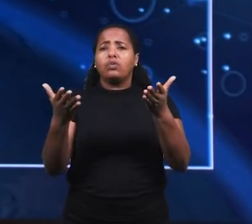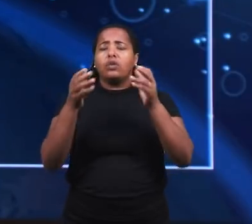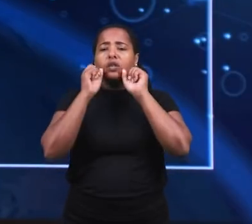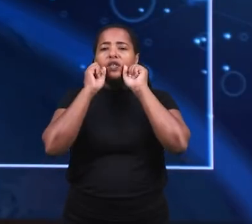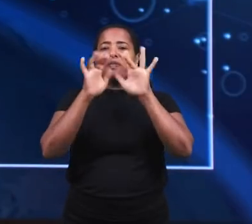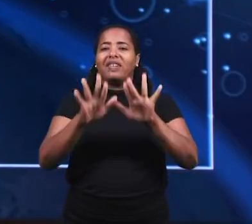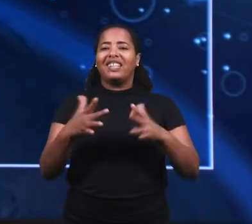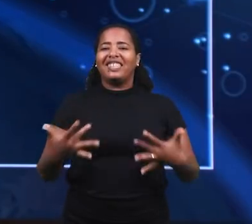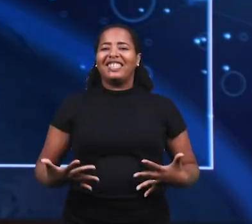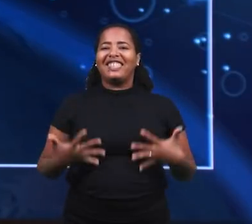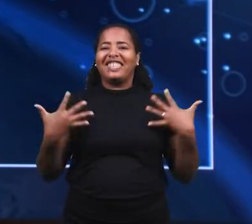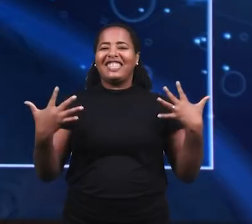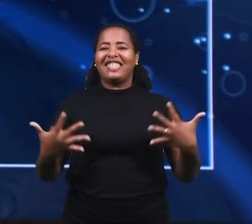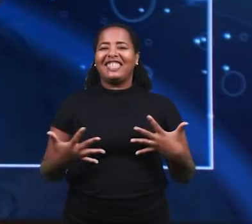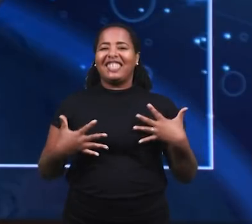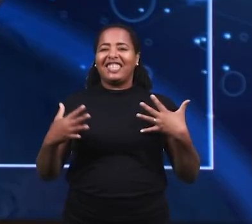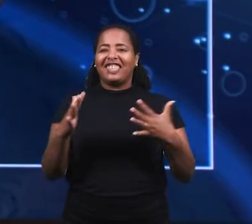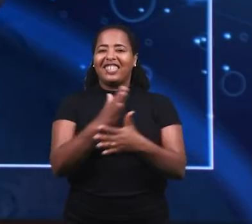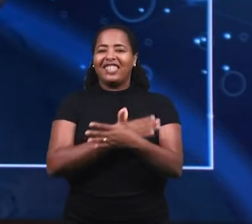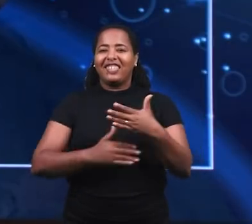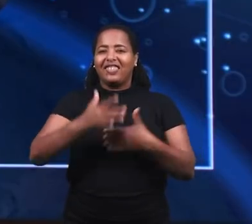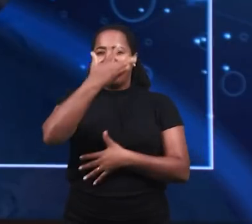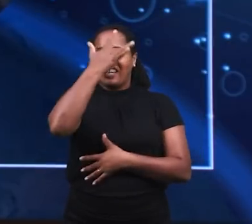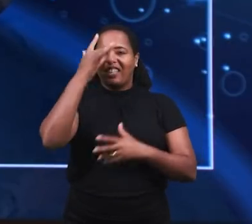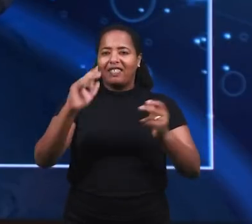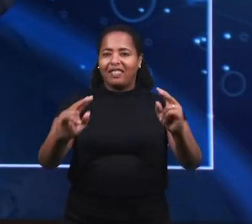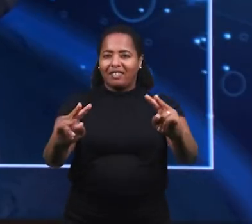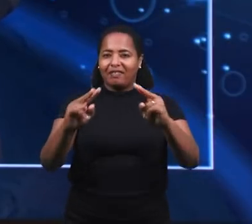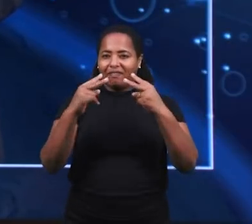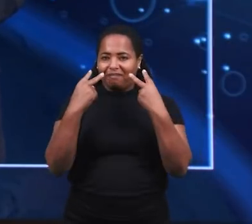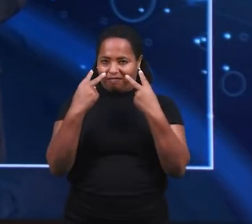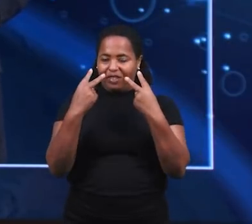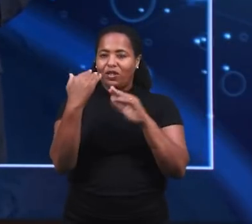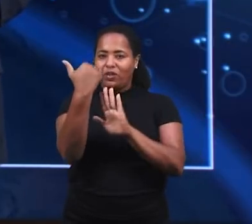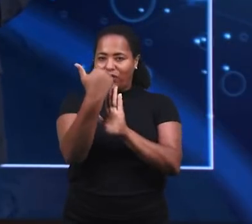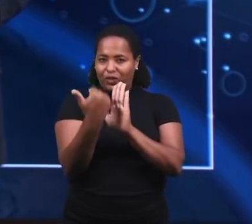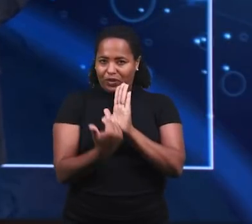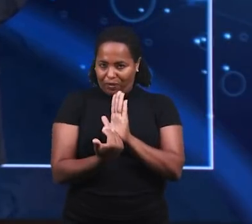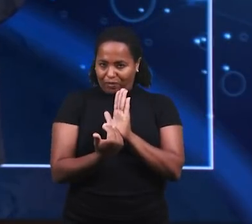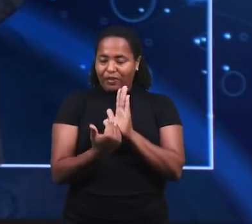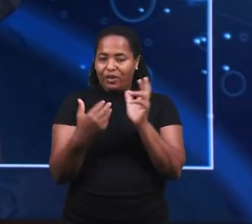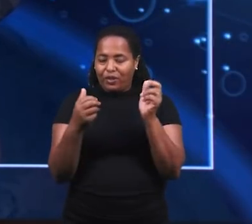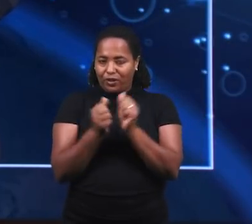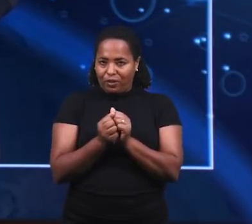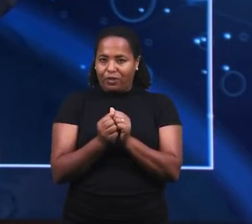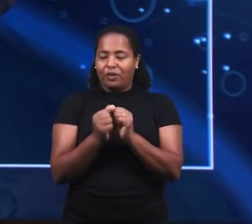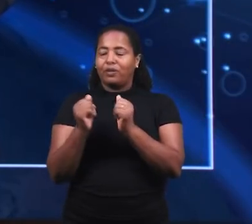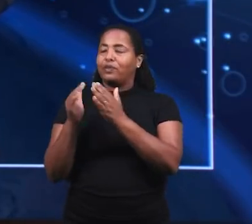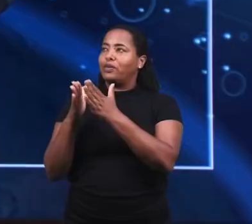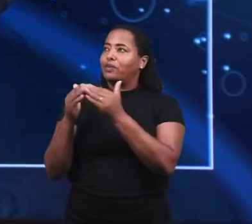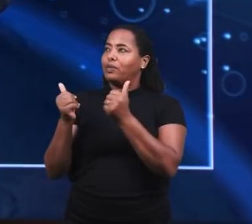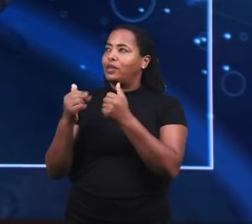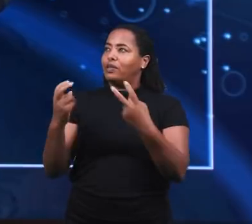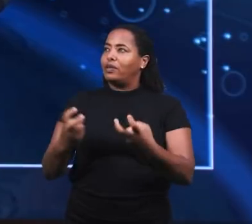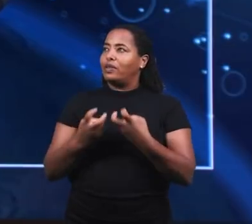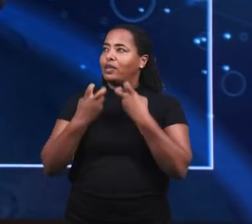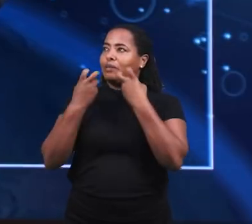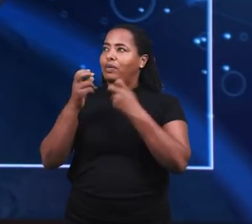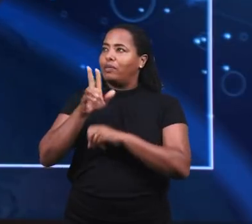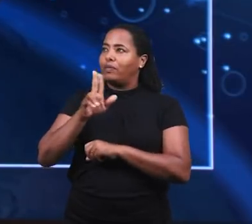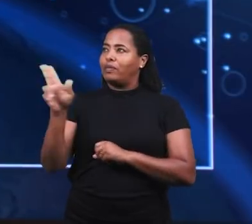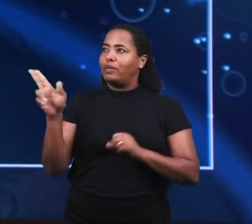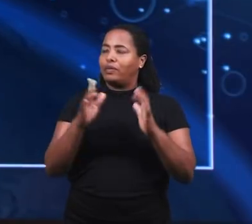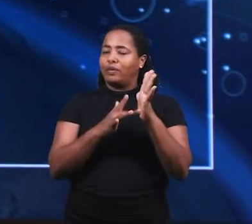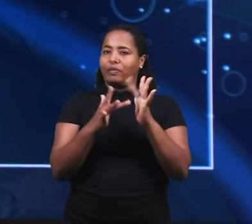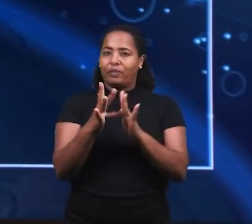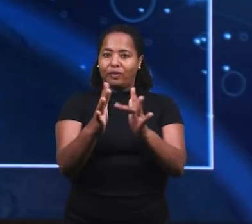aqui sirvam a Deus de estímulo, de bênção, de alegria para todos aqueles que participarem conosco desta programação.